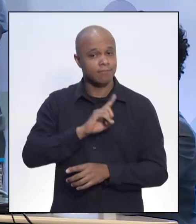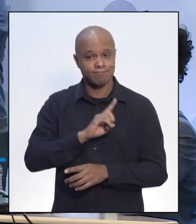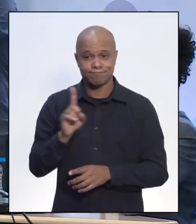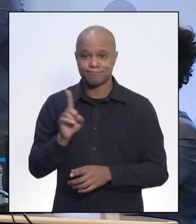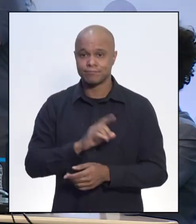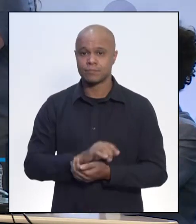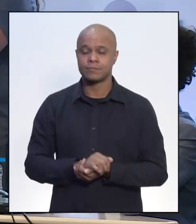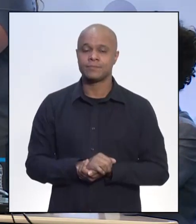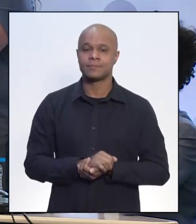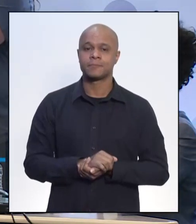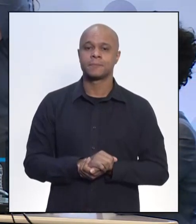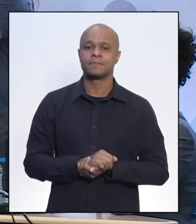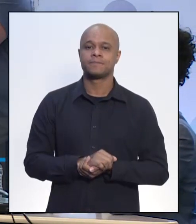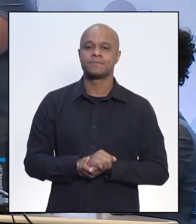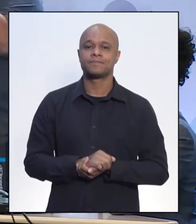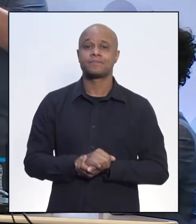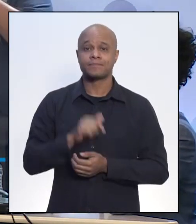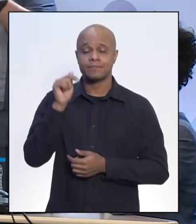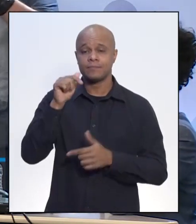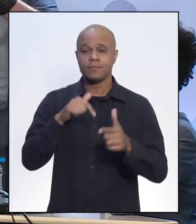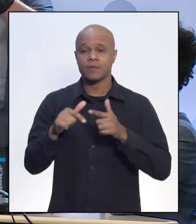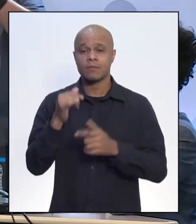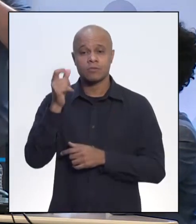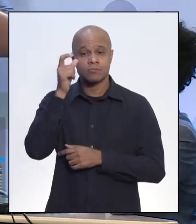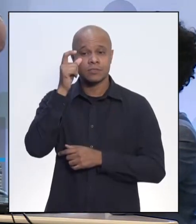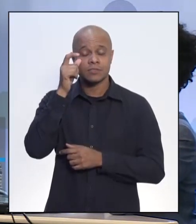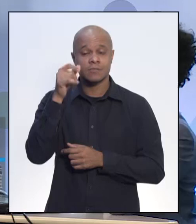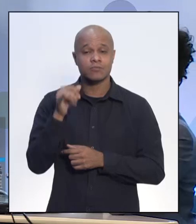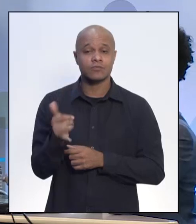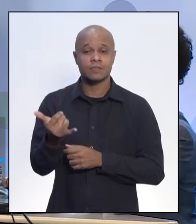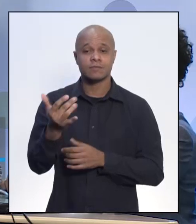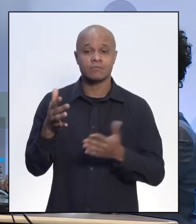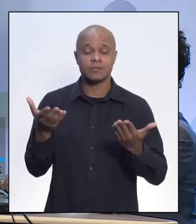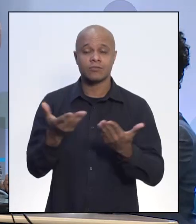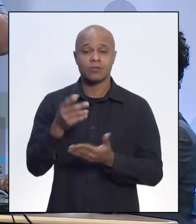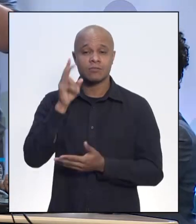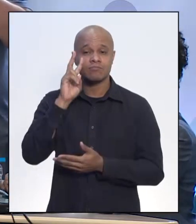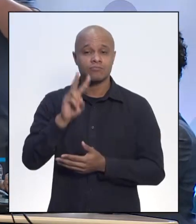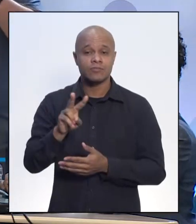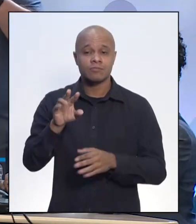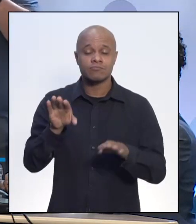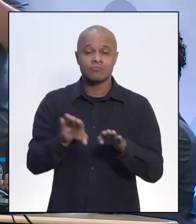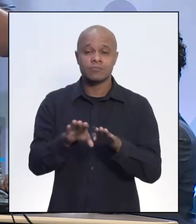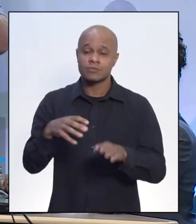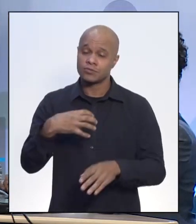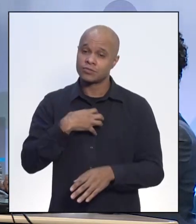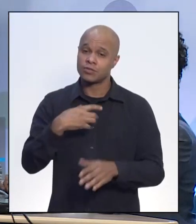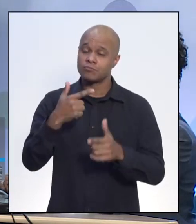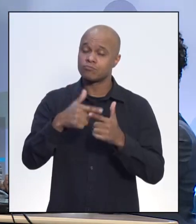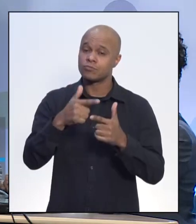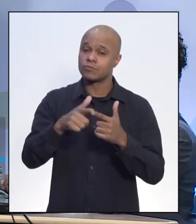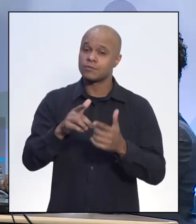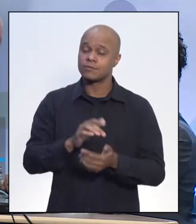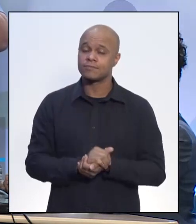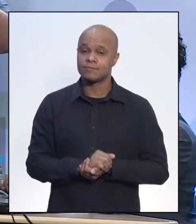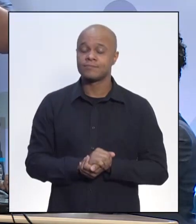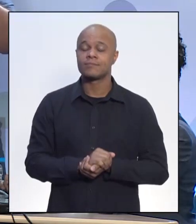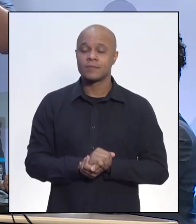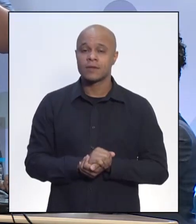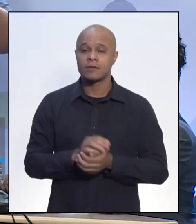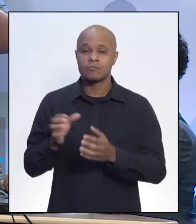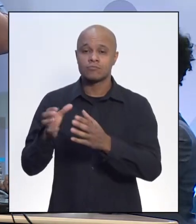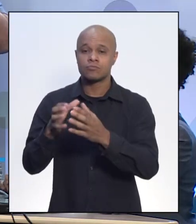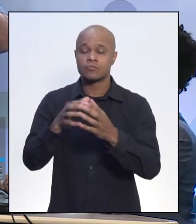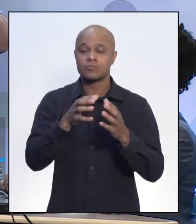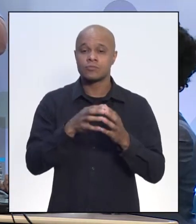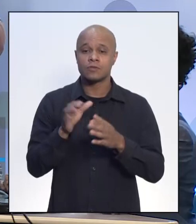Tá? Então, essa atividade é interessante. Então, aproveitando aí que a gente está falando dessa questão desumana e de problemas, né, de civilizações, nós vamos ter